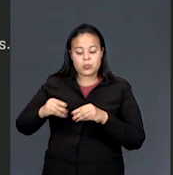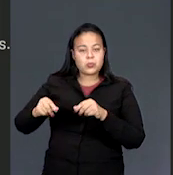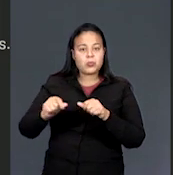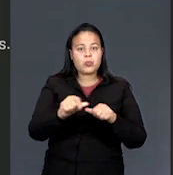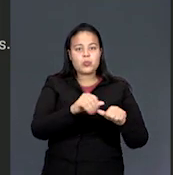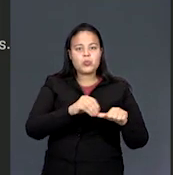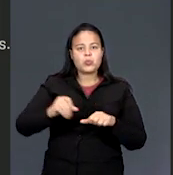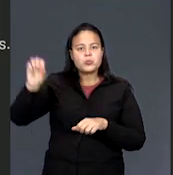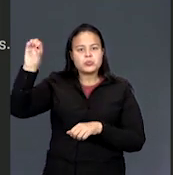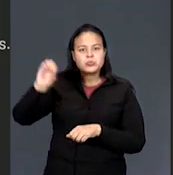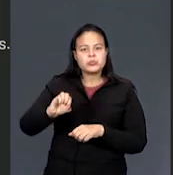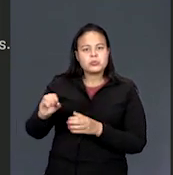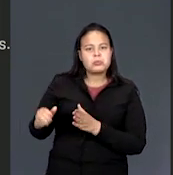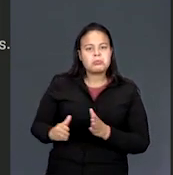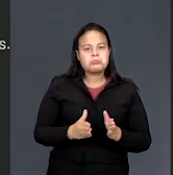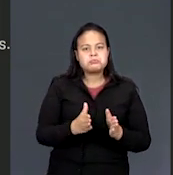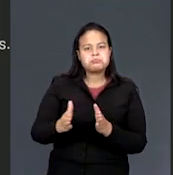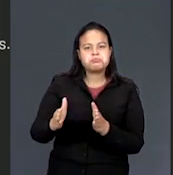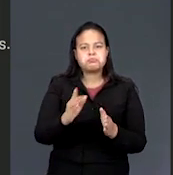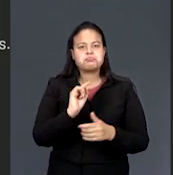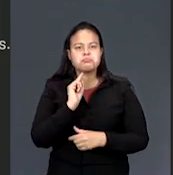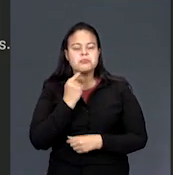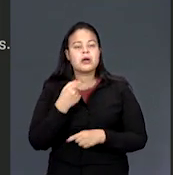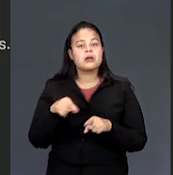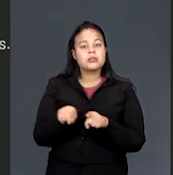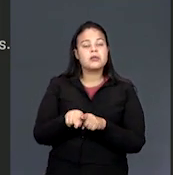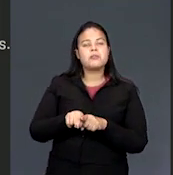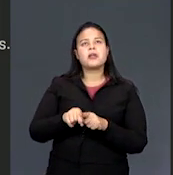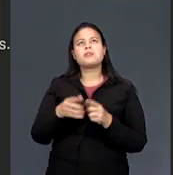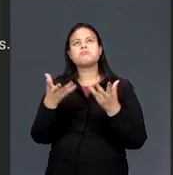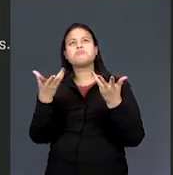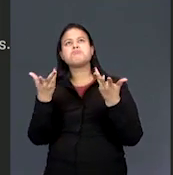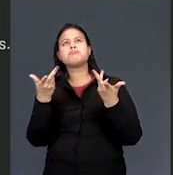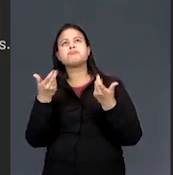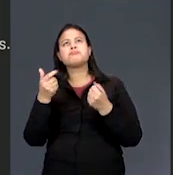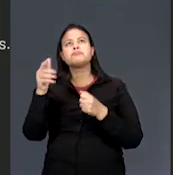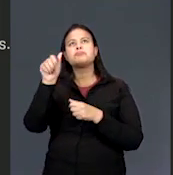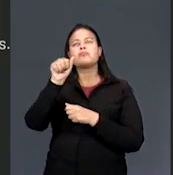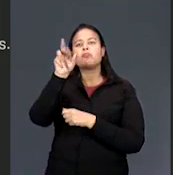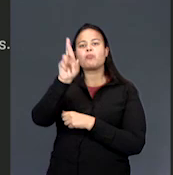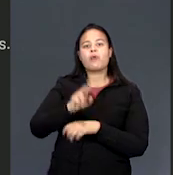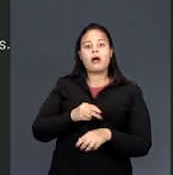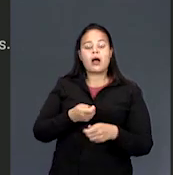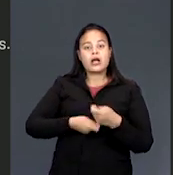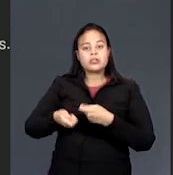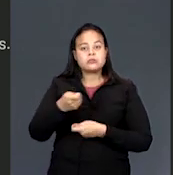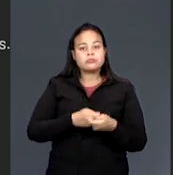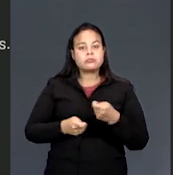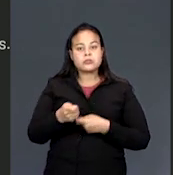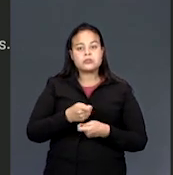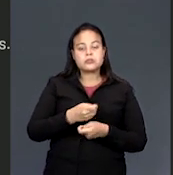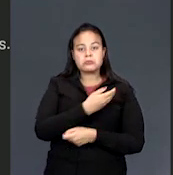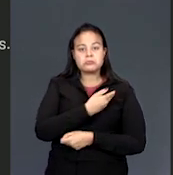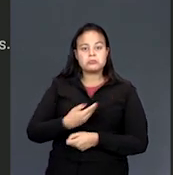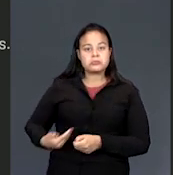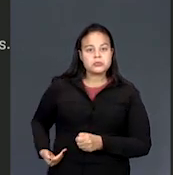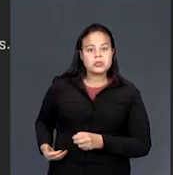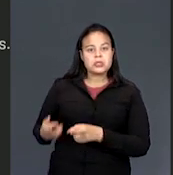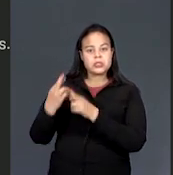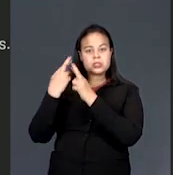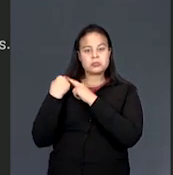dos rios e córregos e a qualidade do ar e as instâncias de administração pública responsáveis por